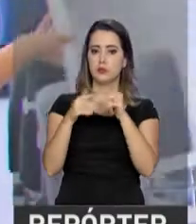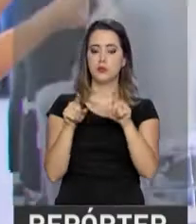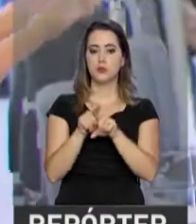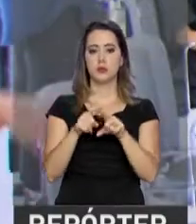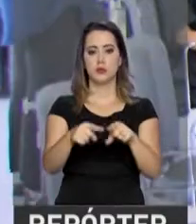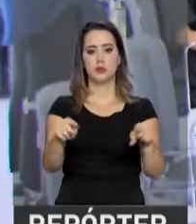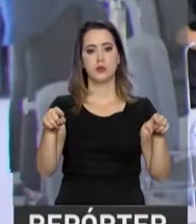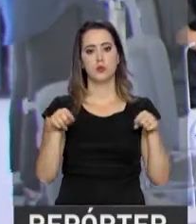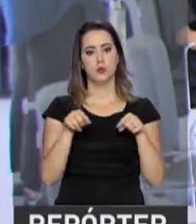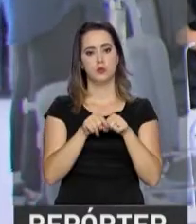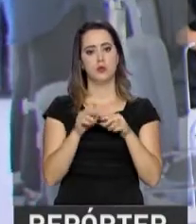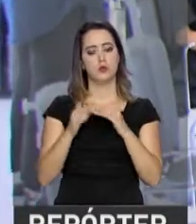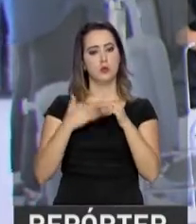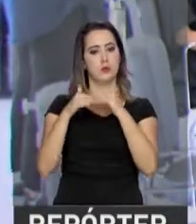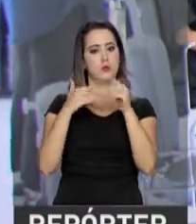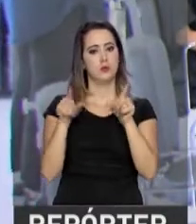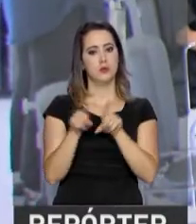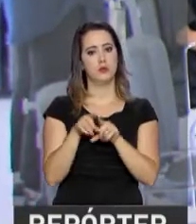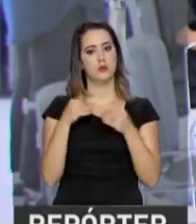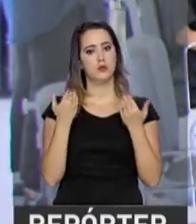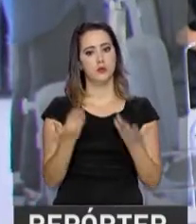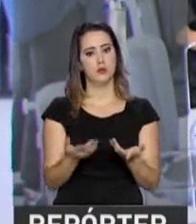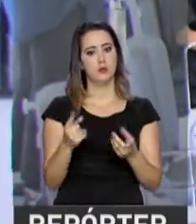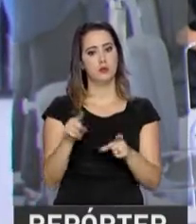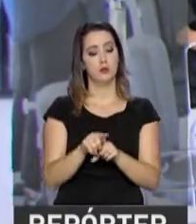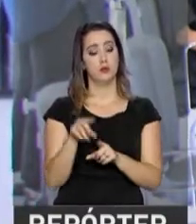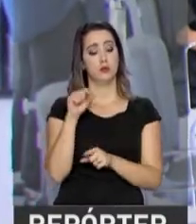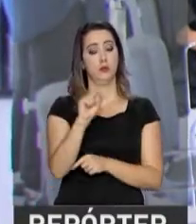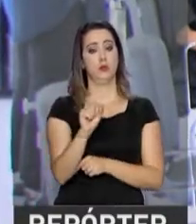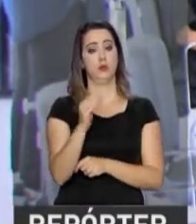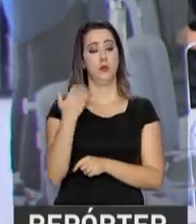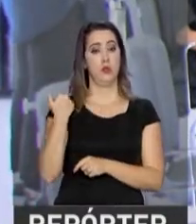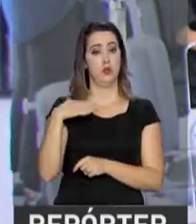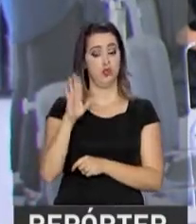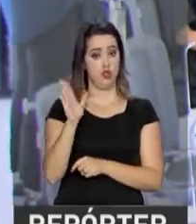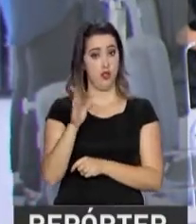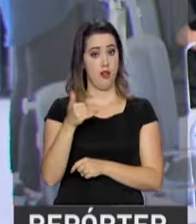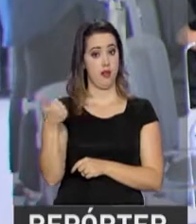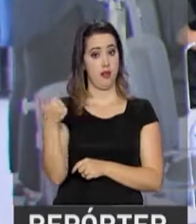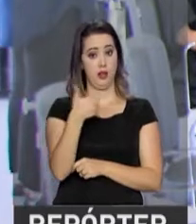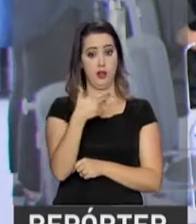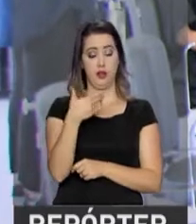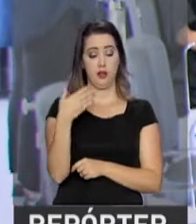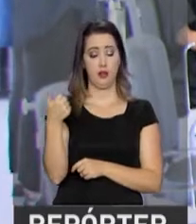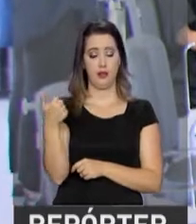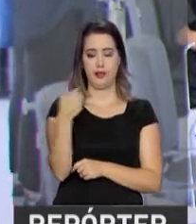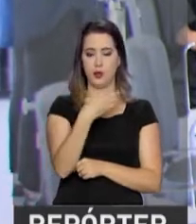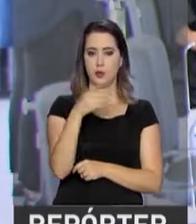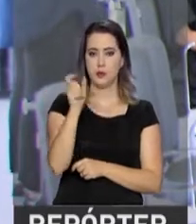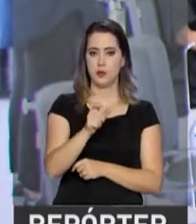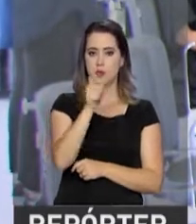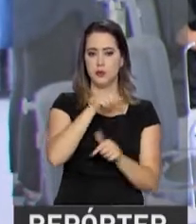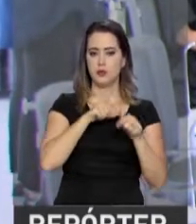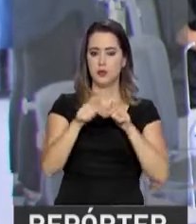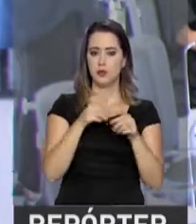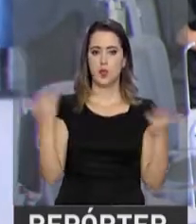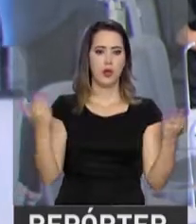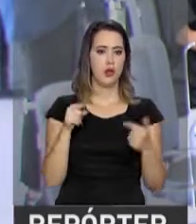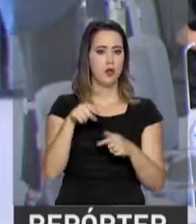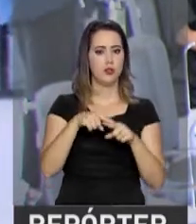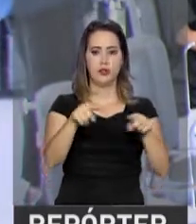espaço pegamos um espaço maior já passamos a ter 14 funcionários e agora vamos com esse espaço maravilhoso